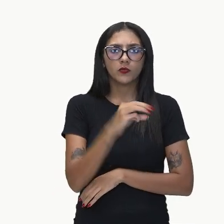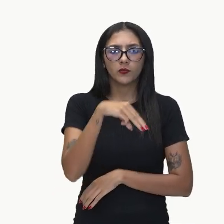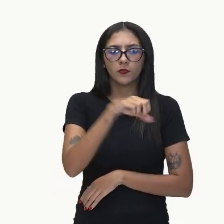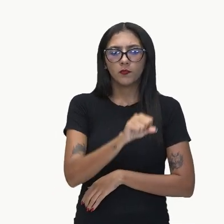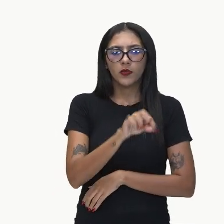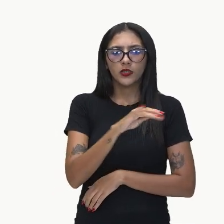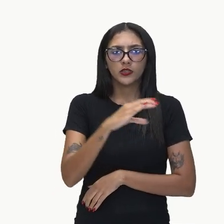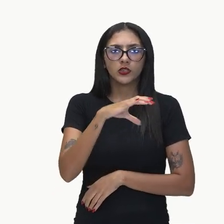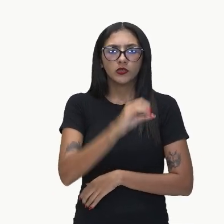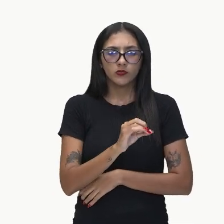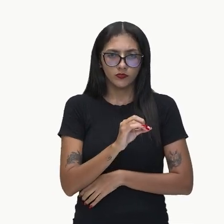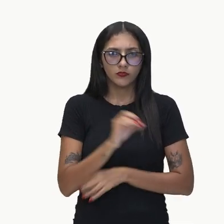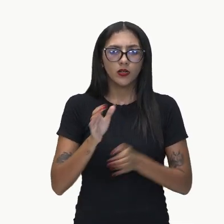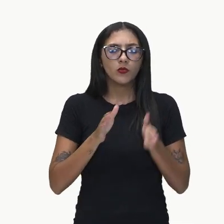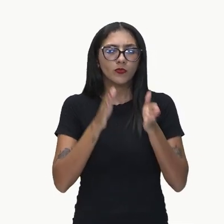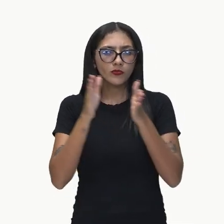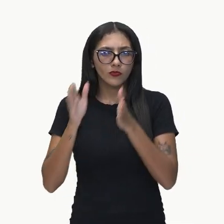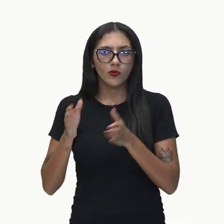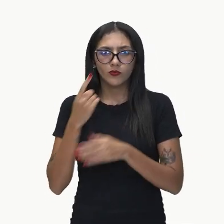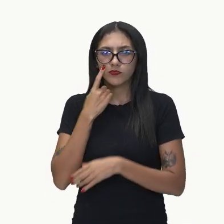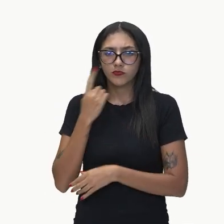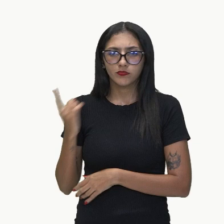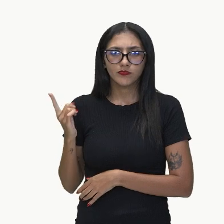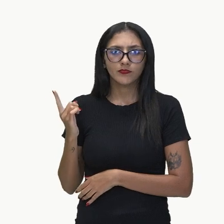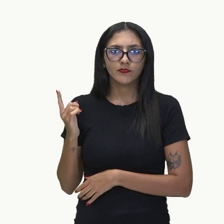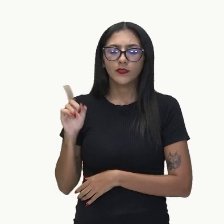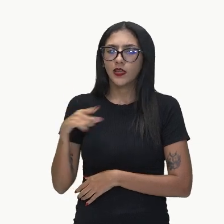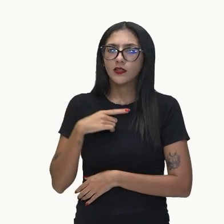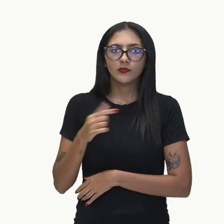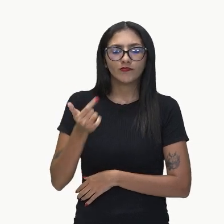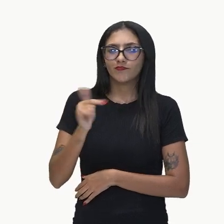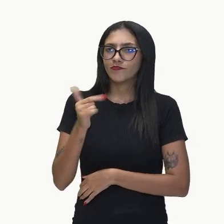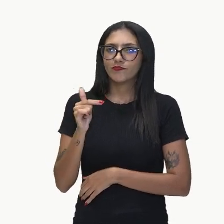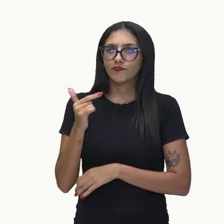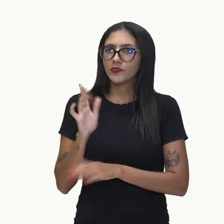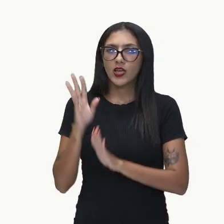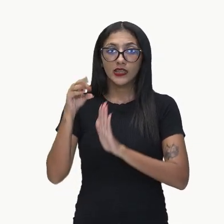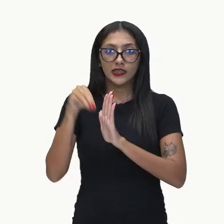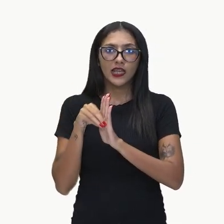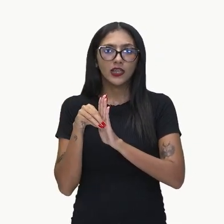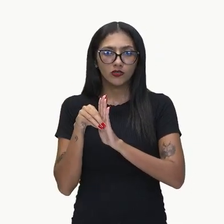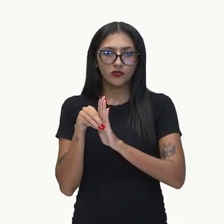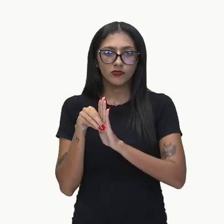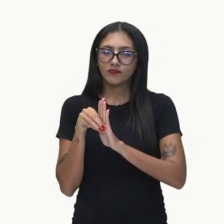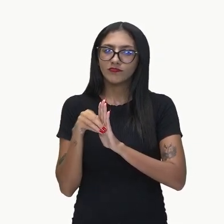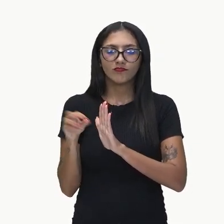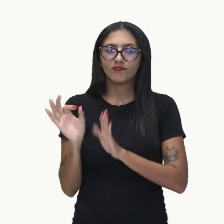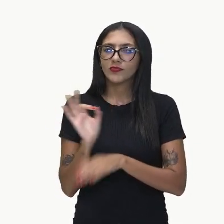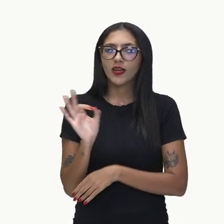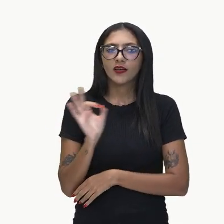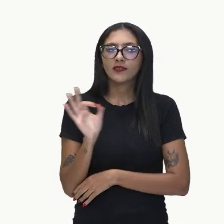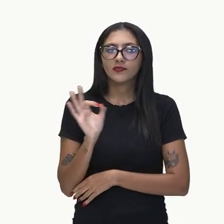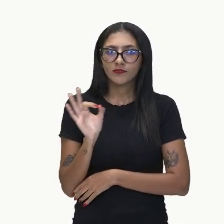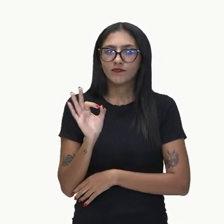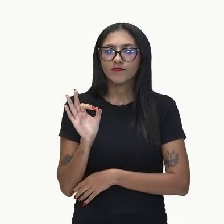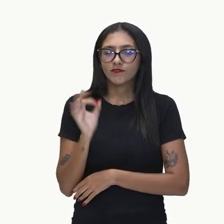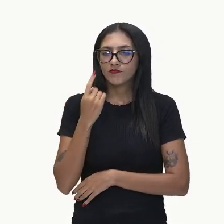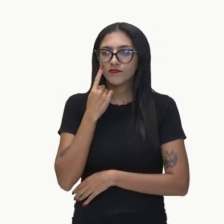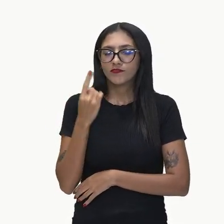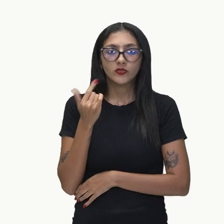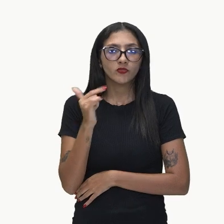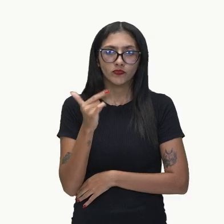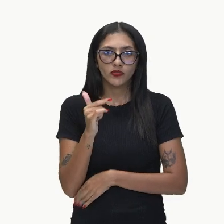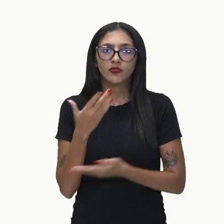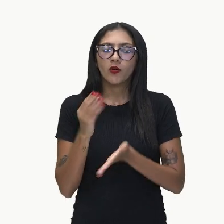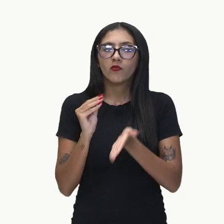houve um esquecimento, é que realmente ele não tem aí dentro essa bolinha aqui no meio, ou seja, as